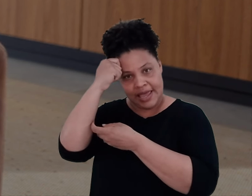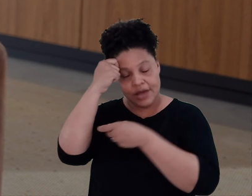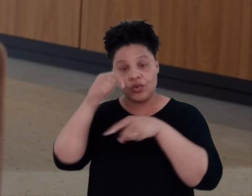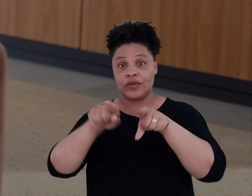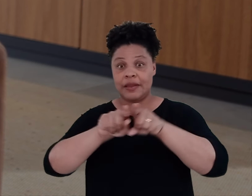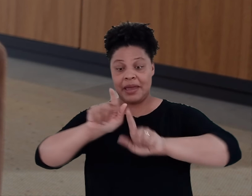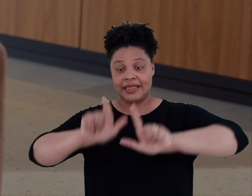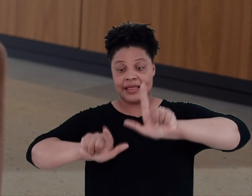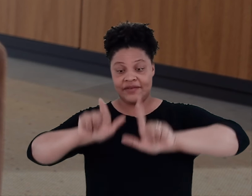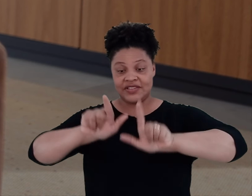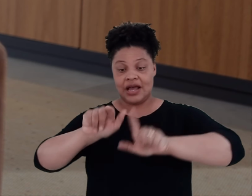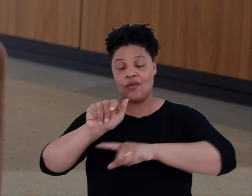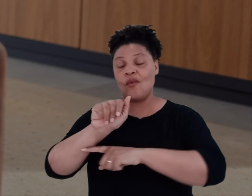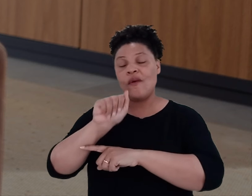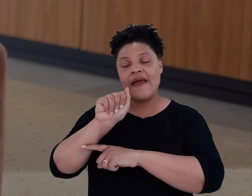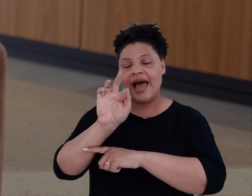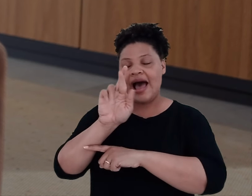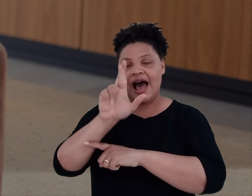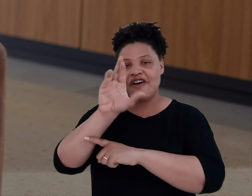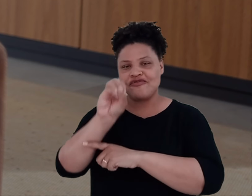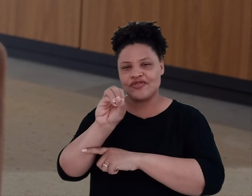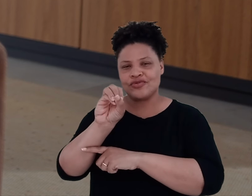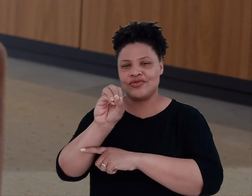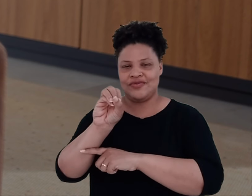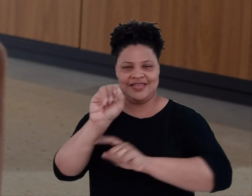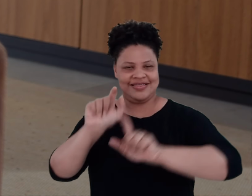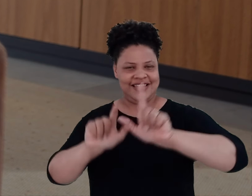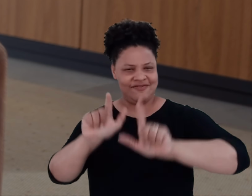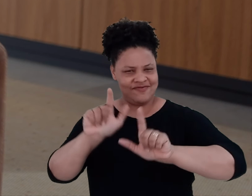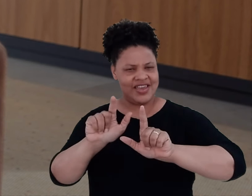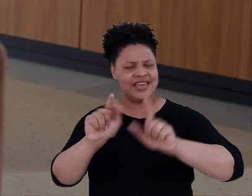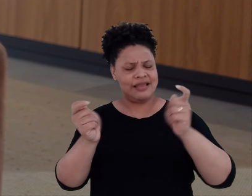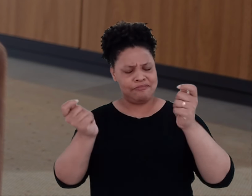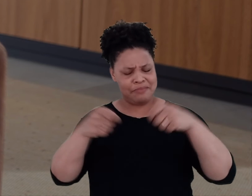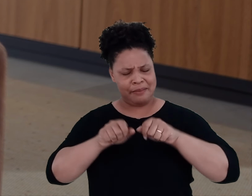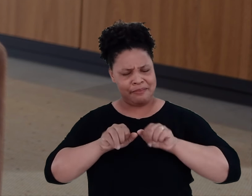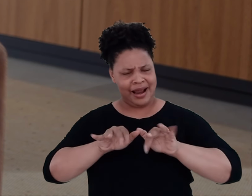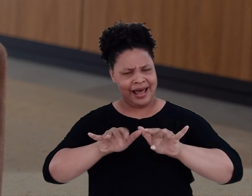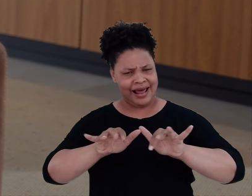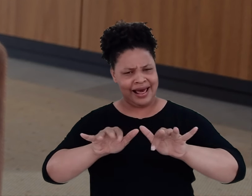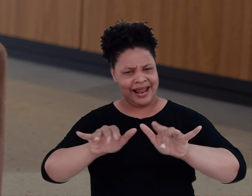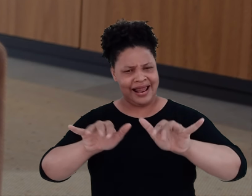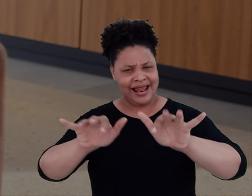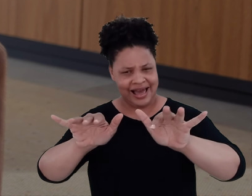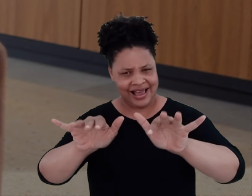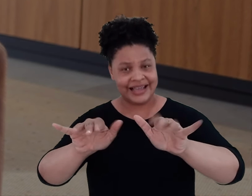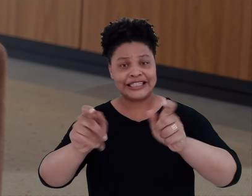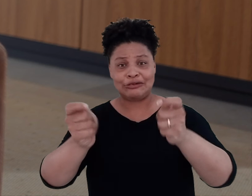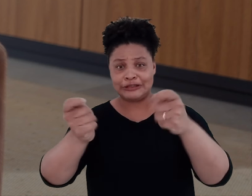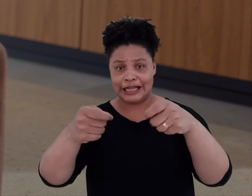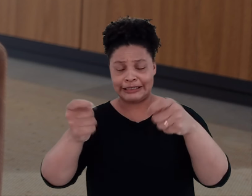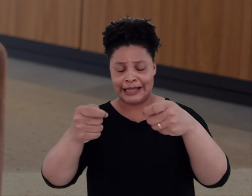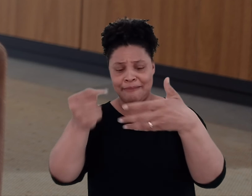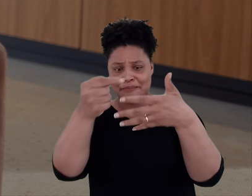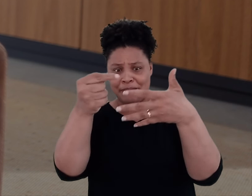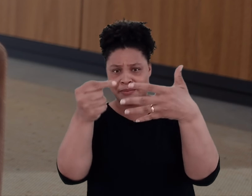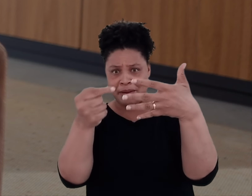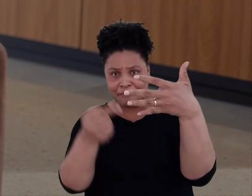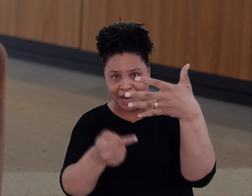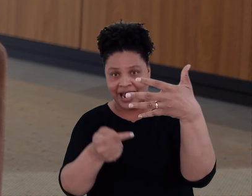dão continuidade ao legado dessa história da imprensa negra no Brasil. O conteúdo da Afro TV é variado e inclui talk shows e